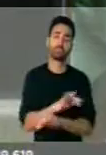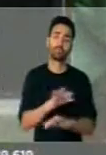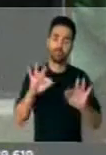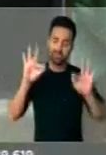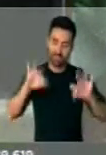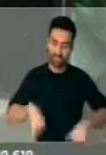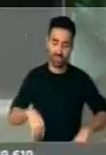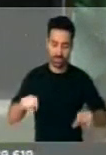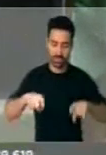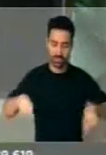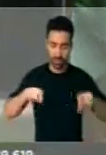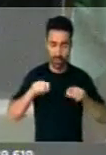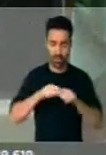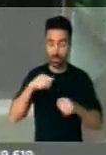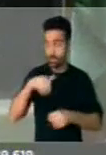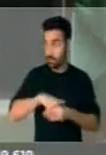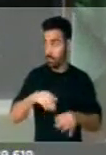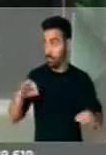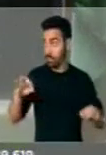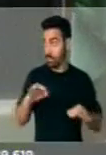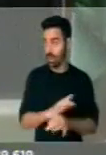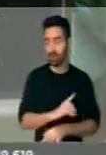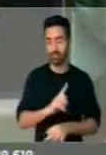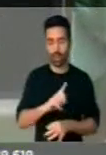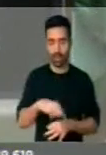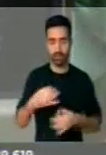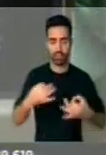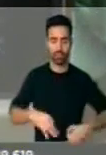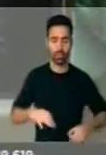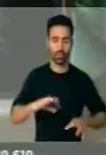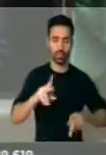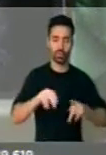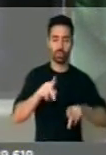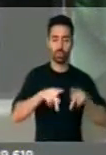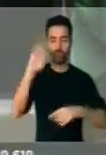e fazer com que esse mandato seja digno para todo o povo brasileiro. Muito obrigado.